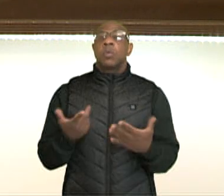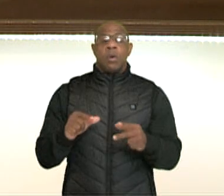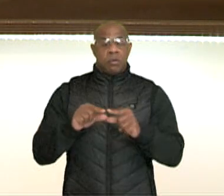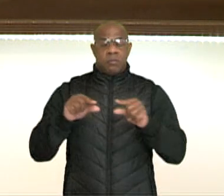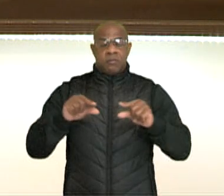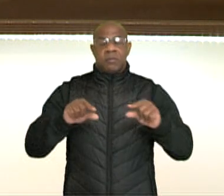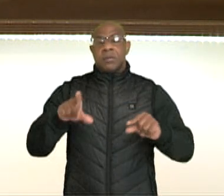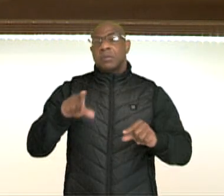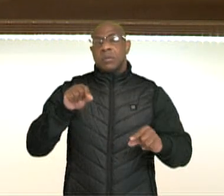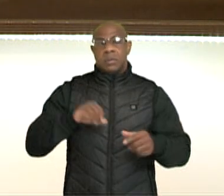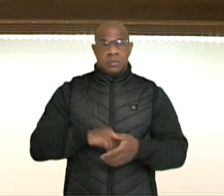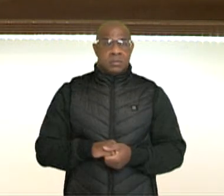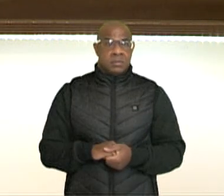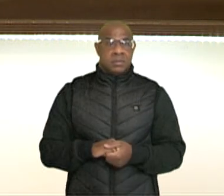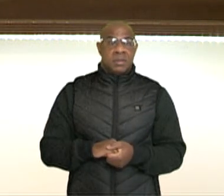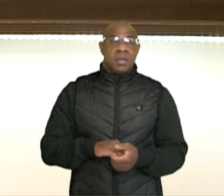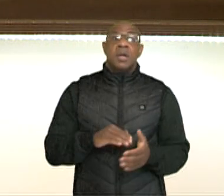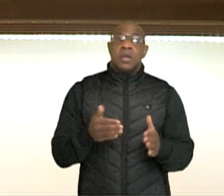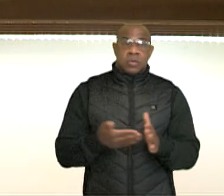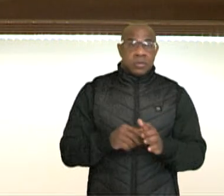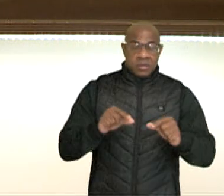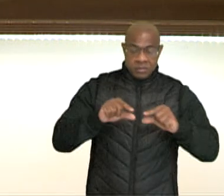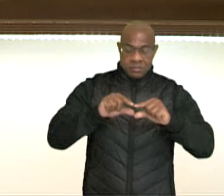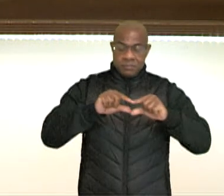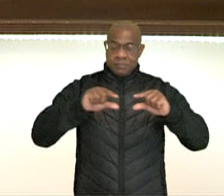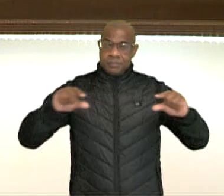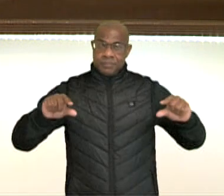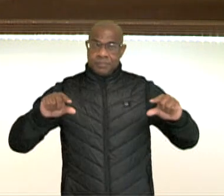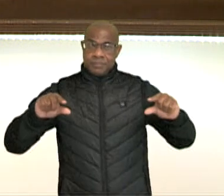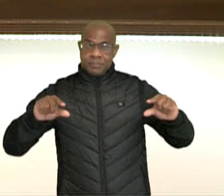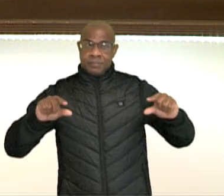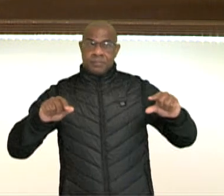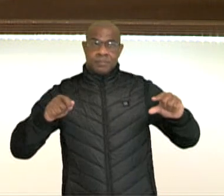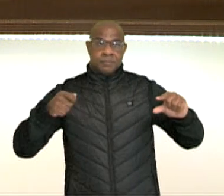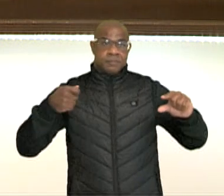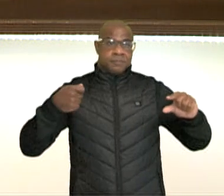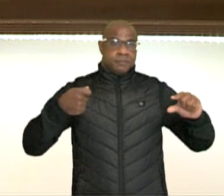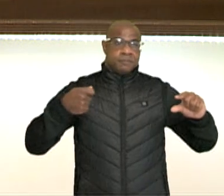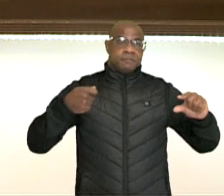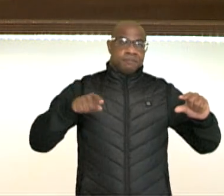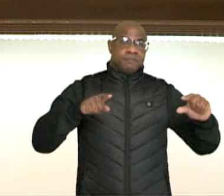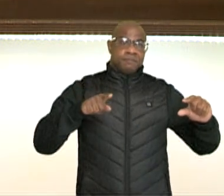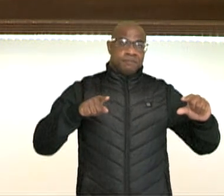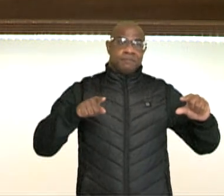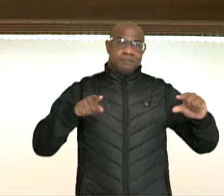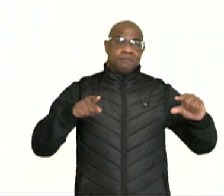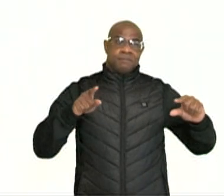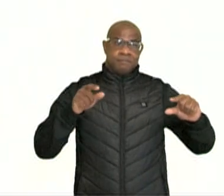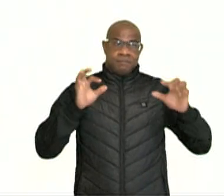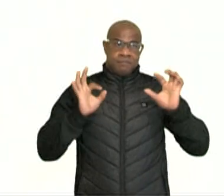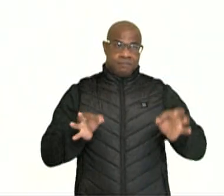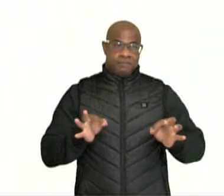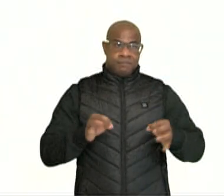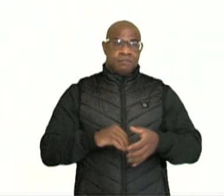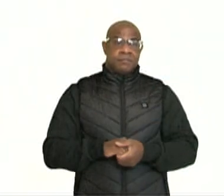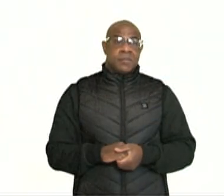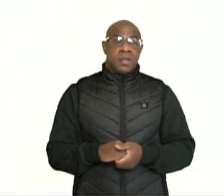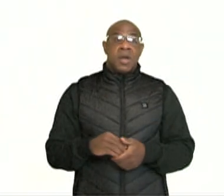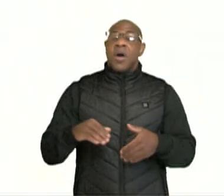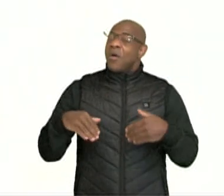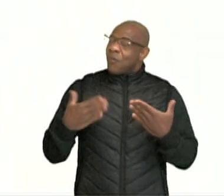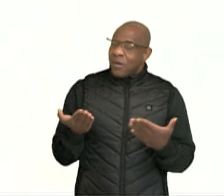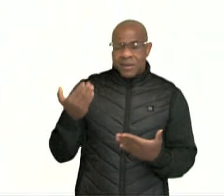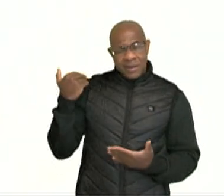Nesse caso, toda a expressão temporal precisa vir entre vírgulas, não só o quando. Então, a correta fica: quando era